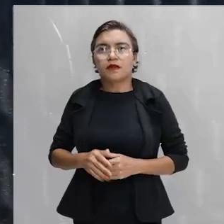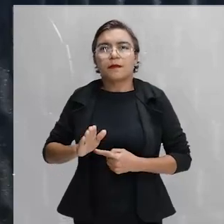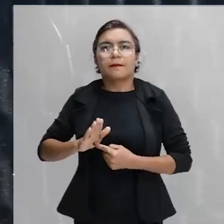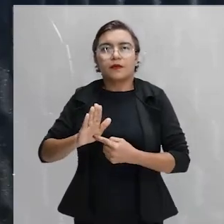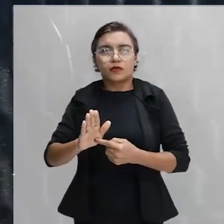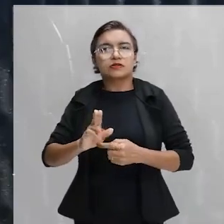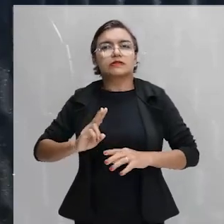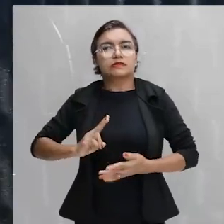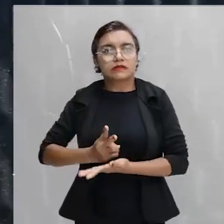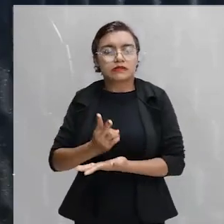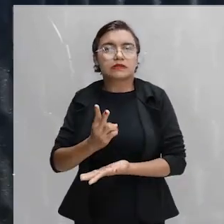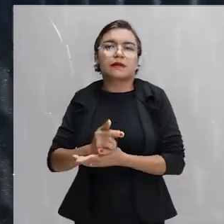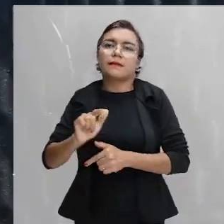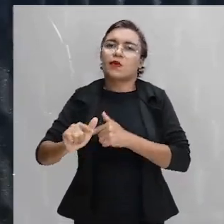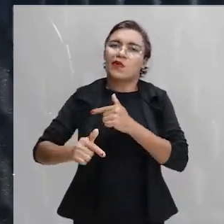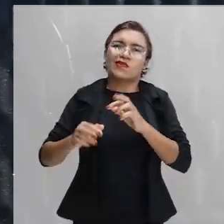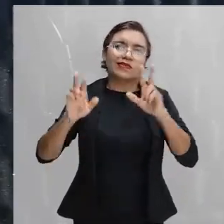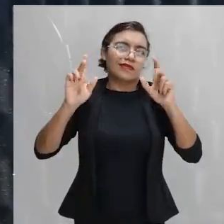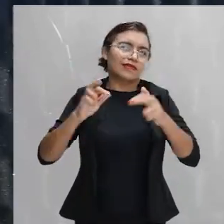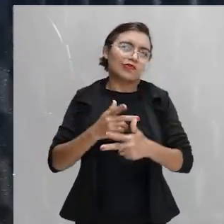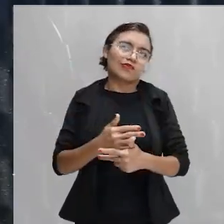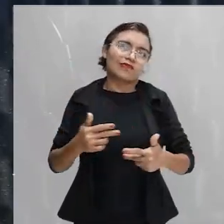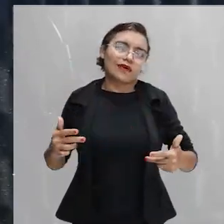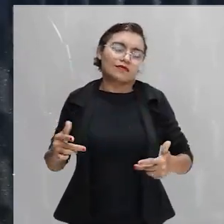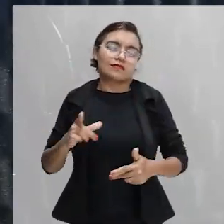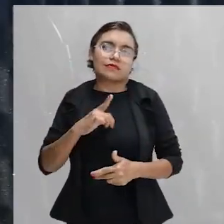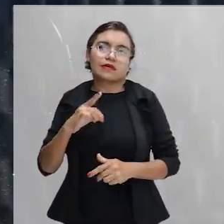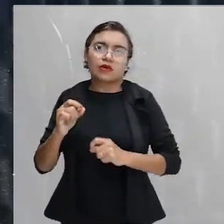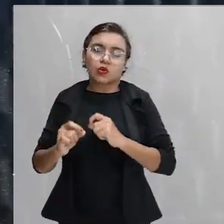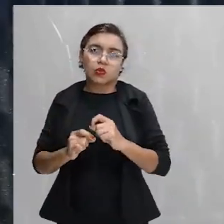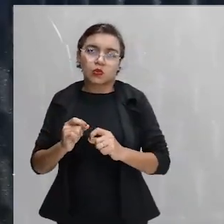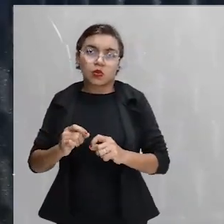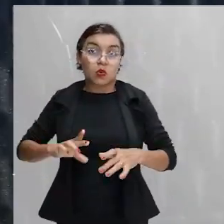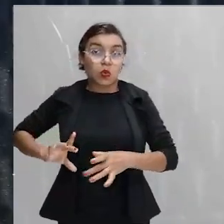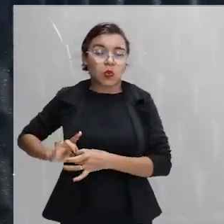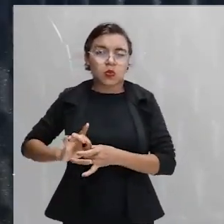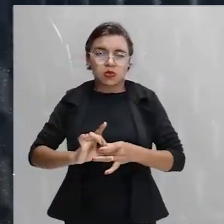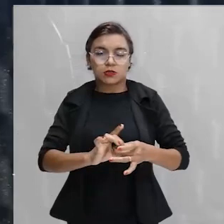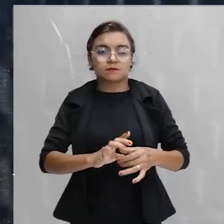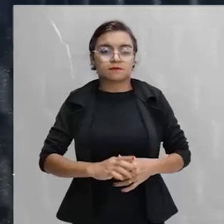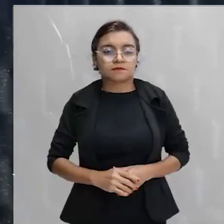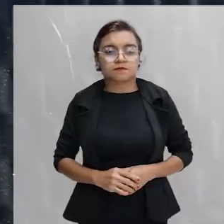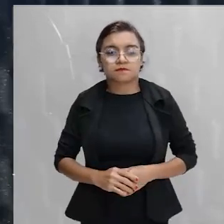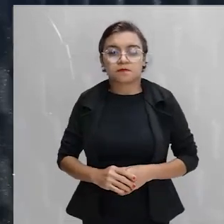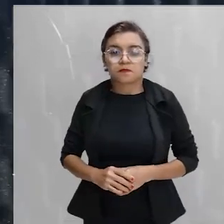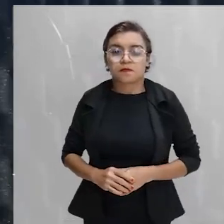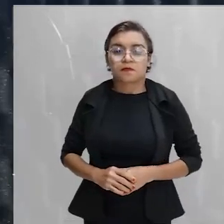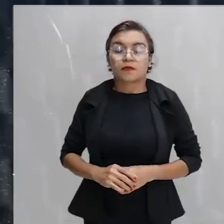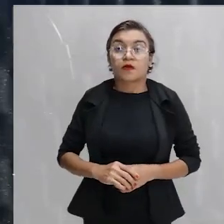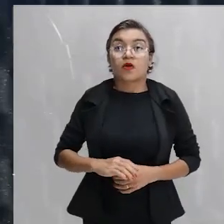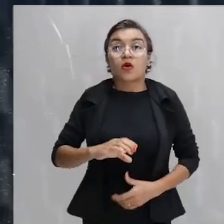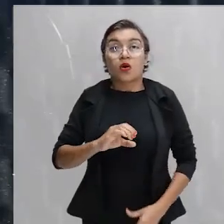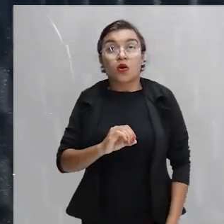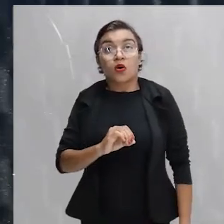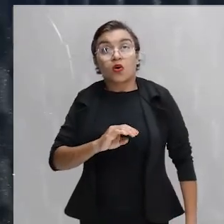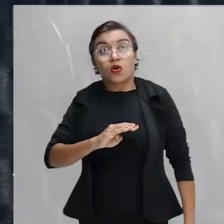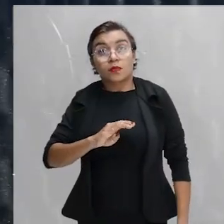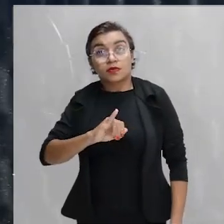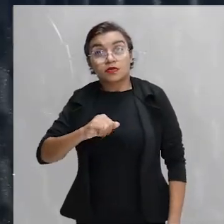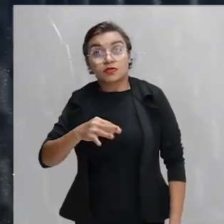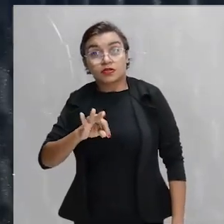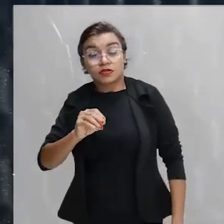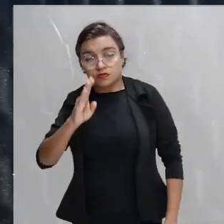sempre citar outro assunto que entra no contexto, tá bom? Objeto indireto, minha tia, de quem